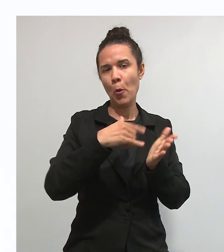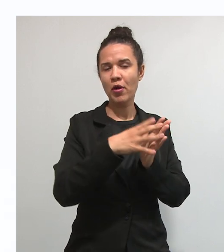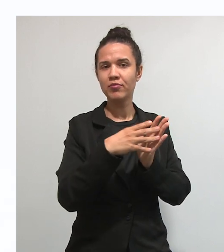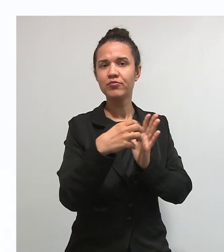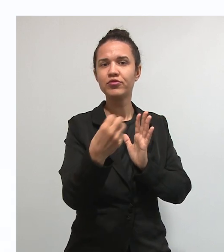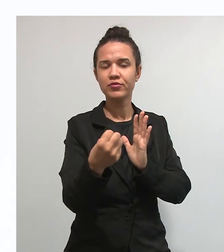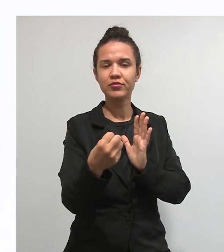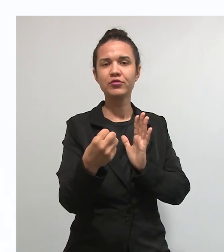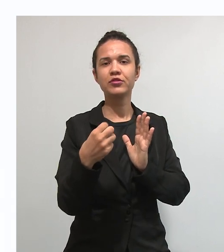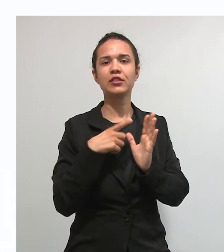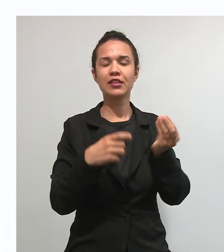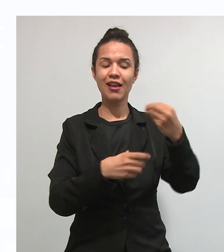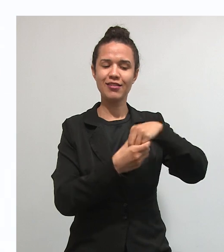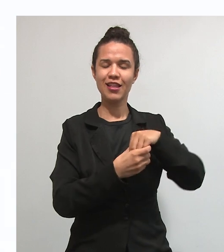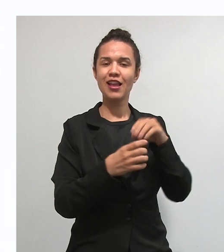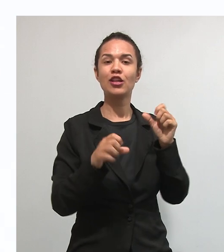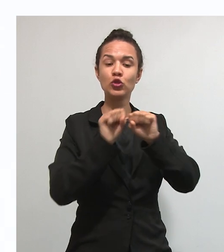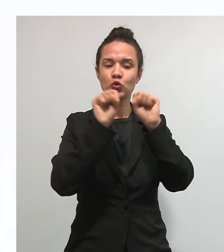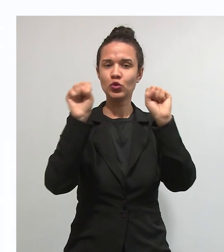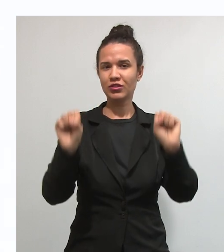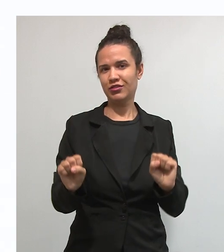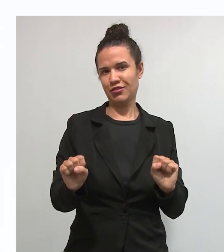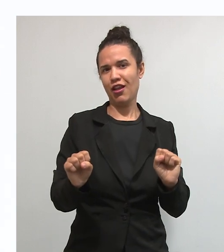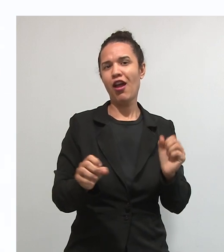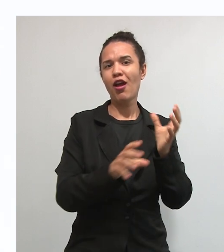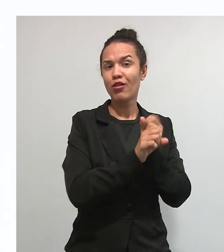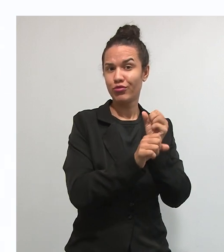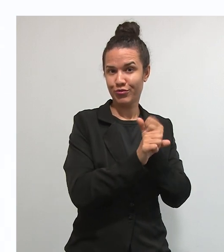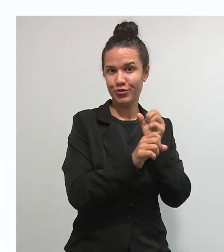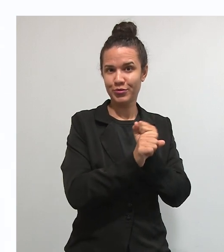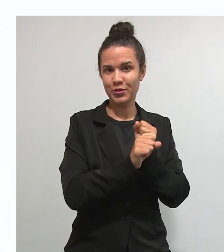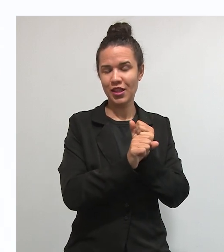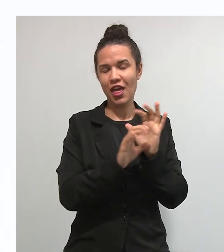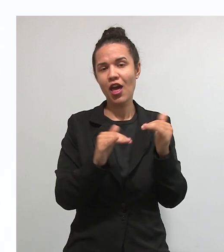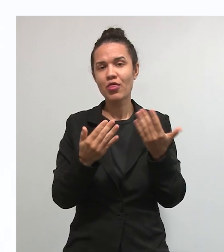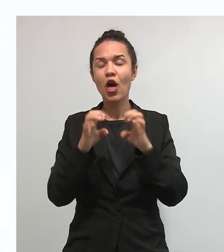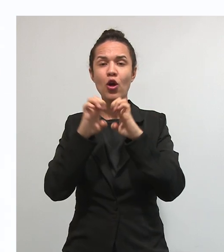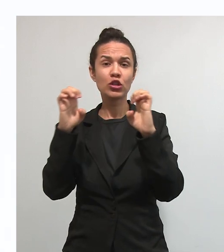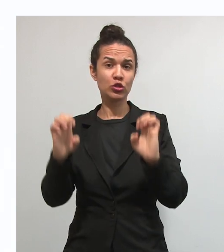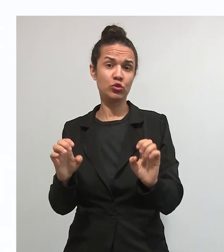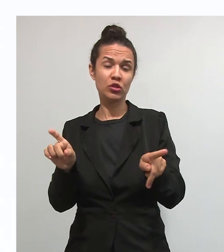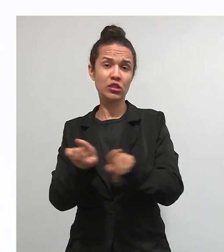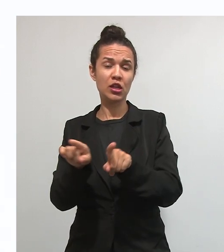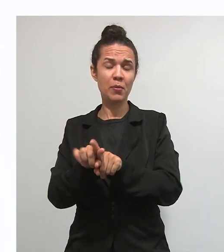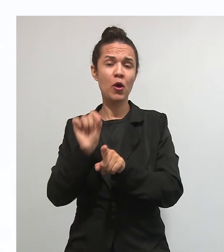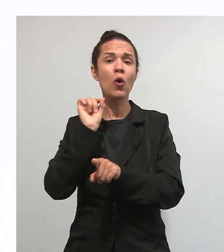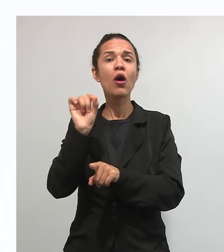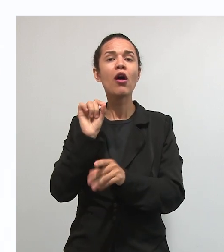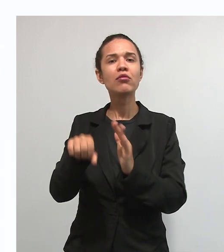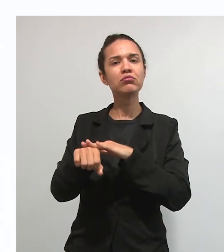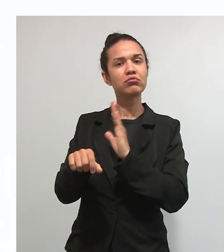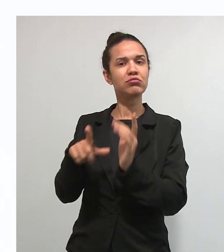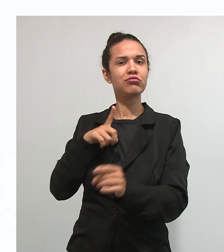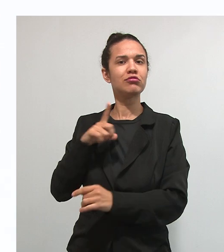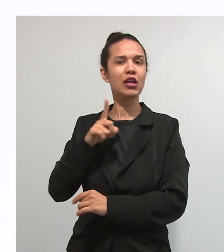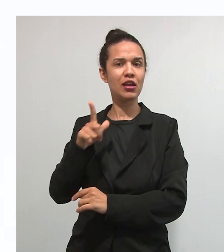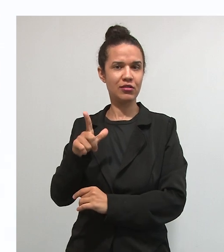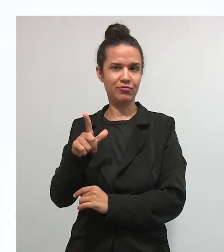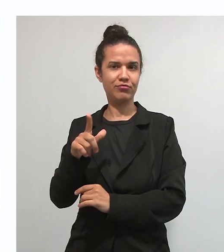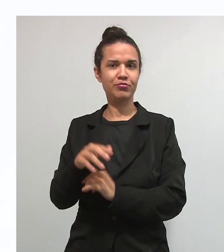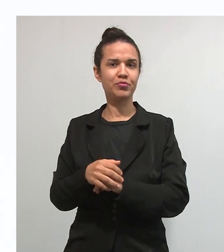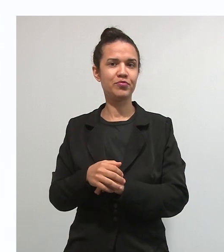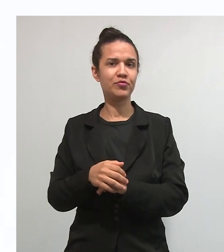o sistema da contabilidade. E o que mais que é dessa estrutura? As demonstrações contábeis, elas devem conter